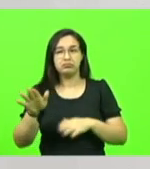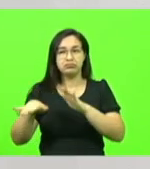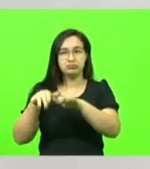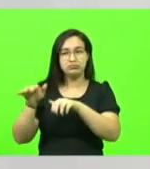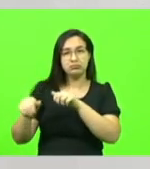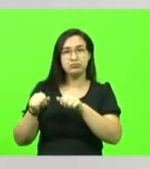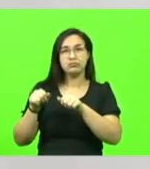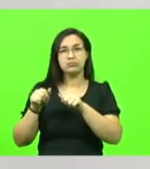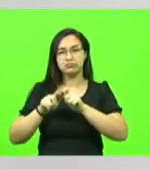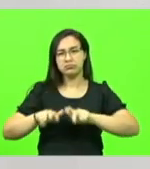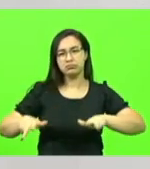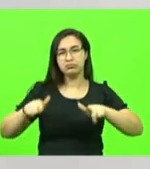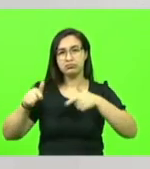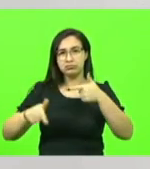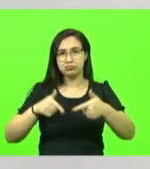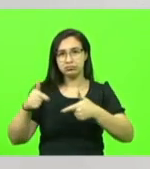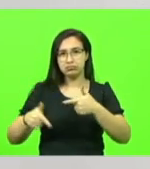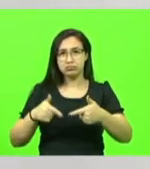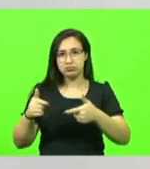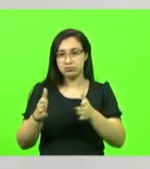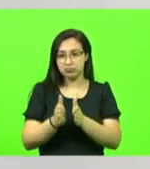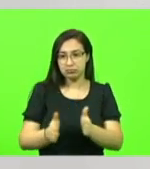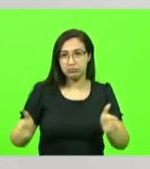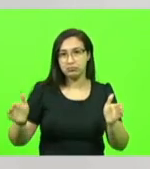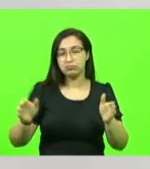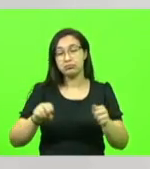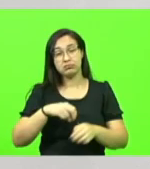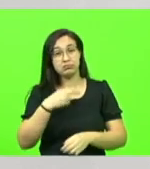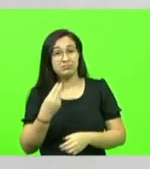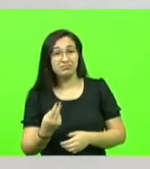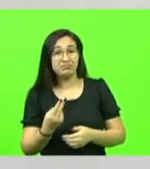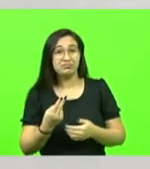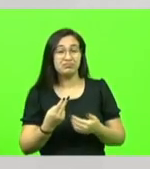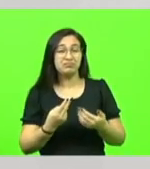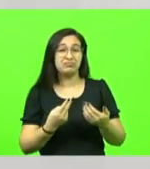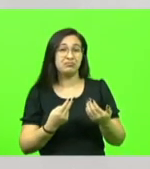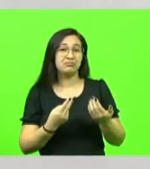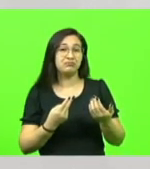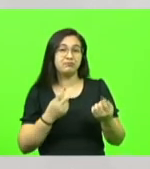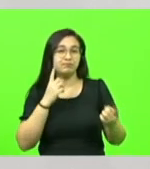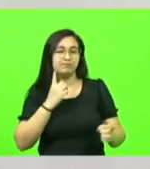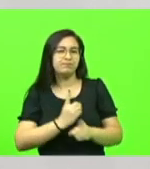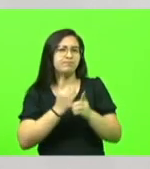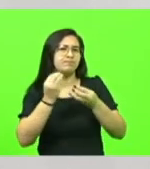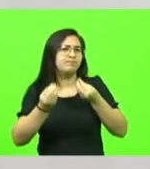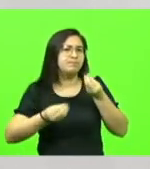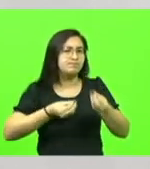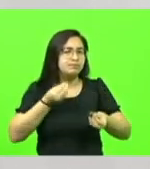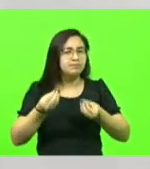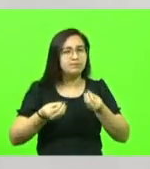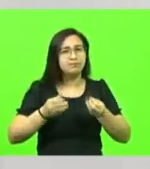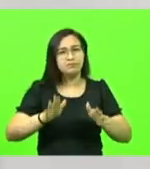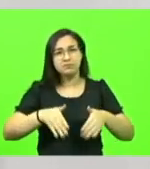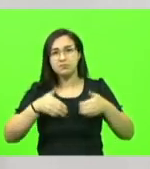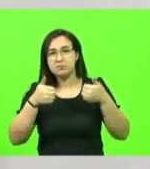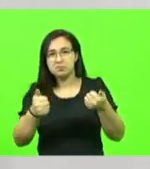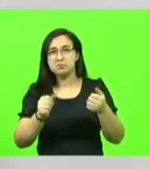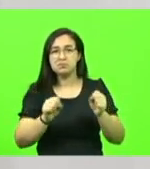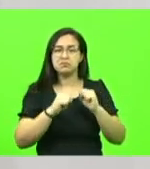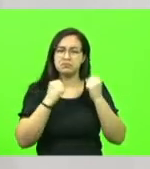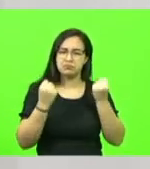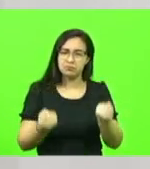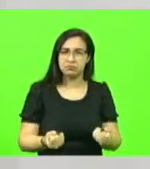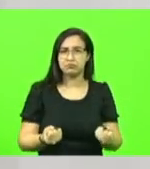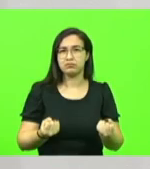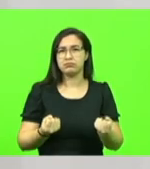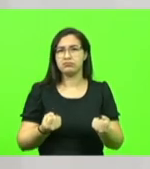na sua força de trabalho, ou então ele descobre como fazer melhor aquilo que ele se dedica a fazer, como ser